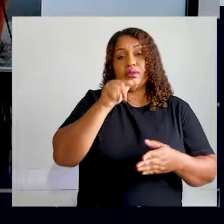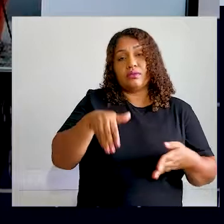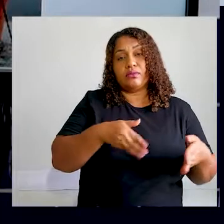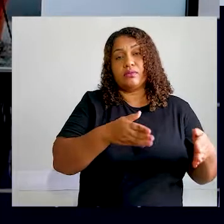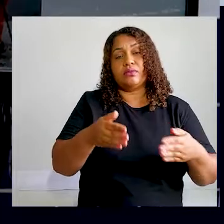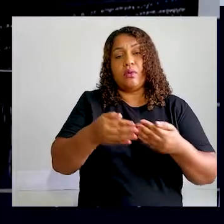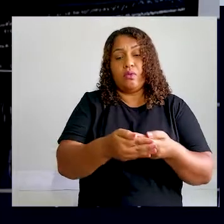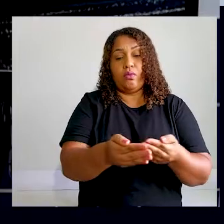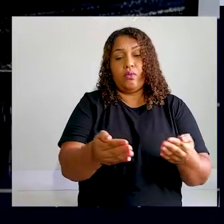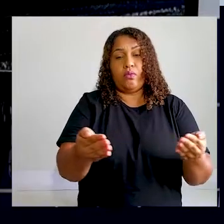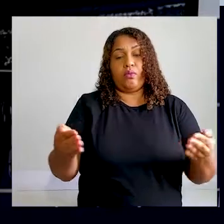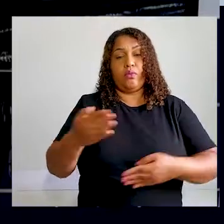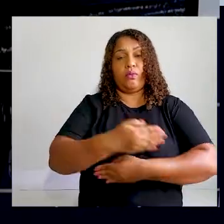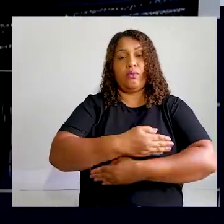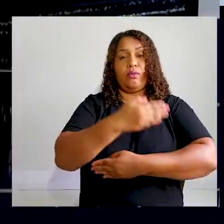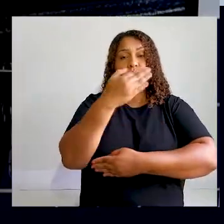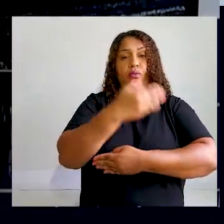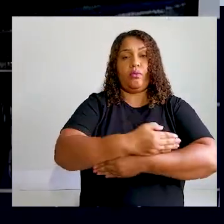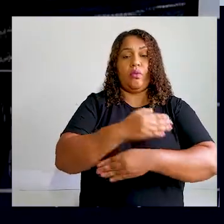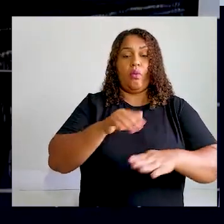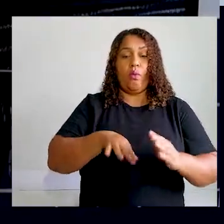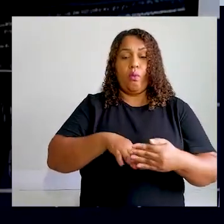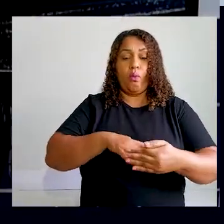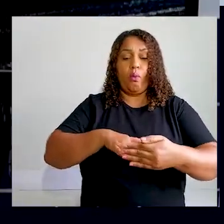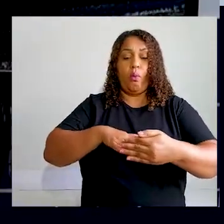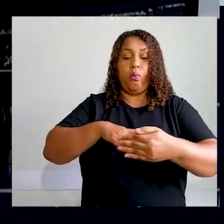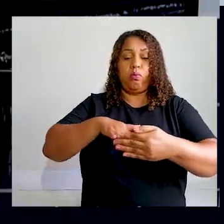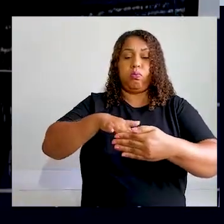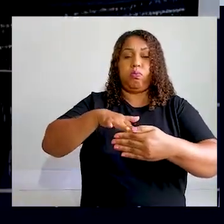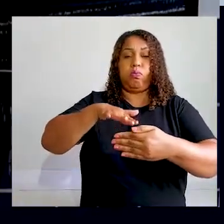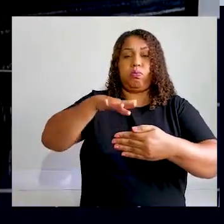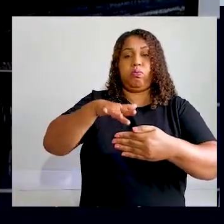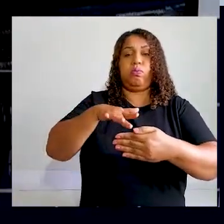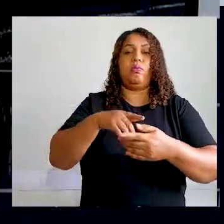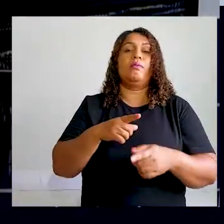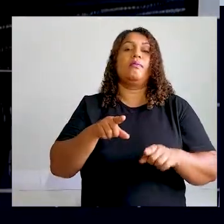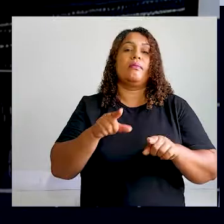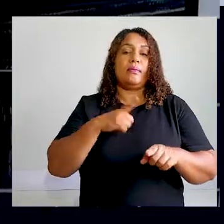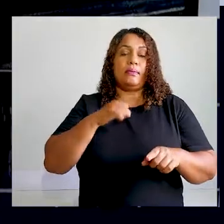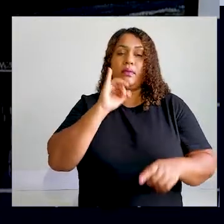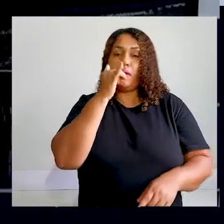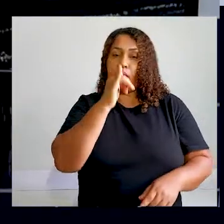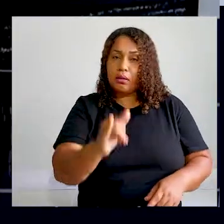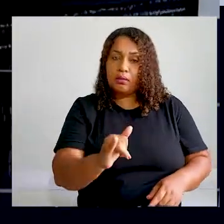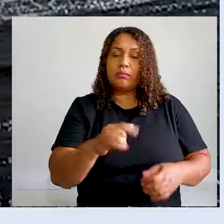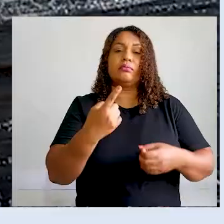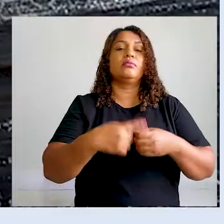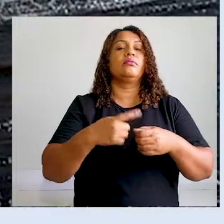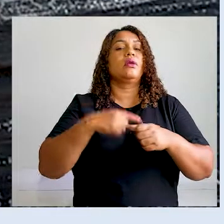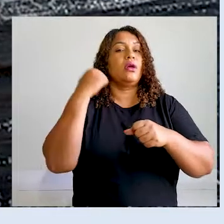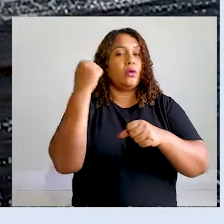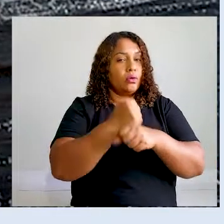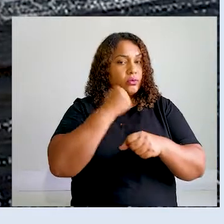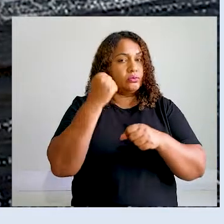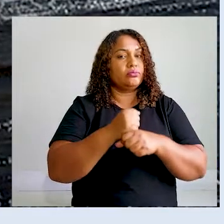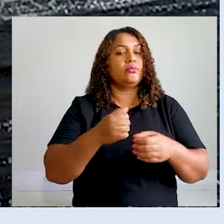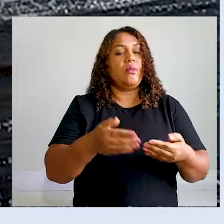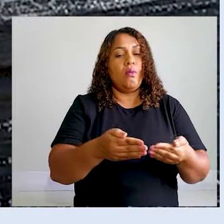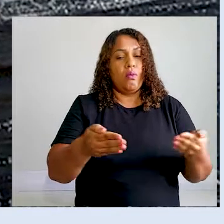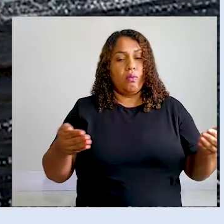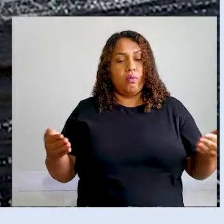rios é represada para gerar energia elétrica para as cidades. Por isso são construídas as